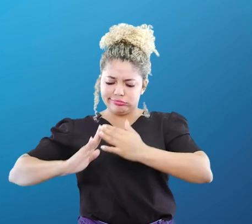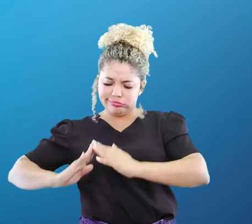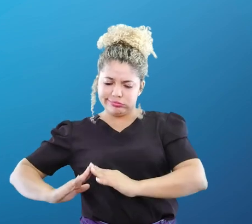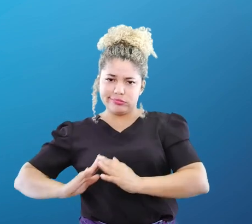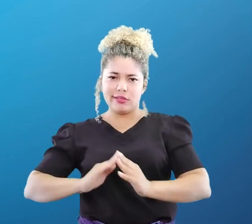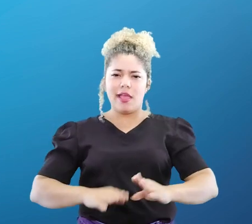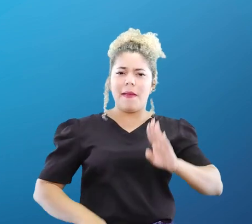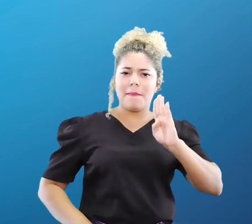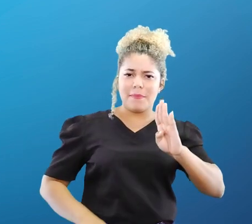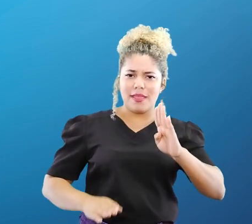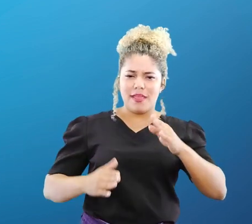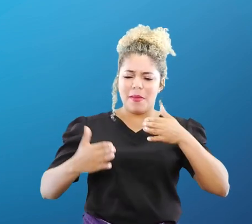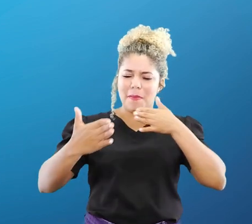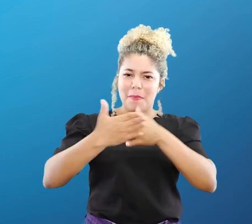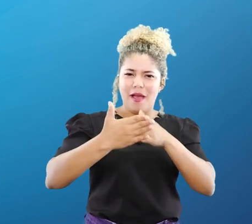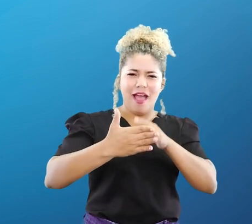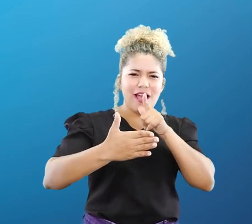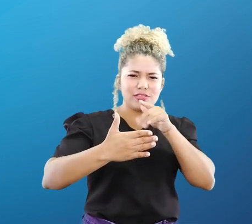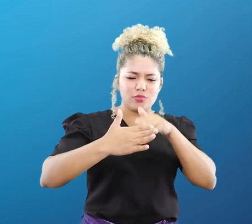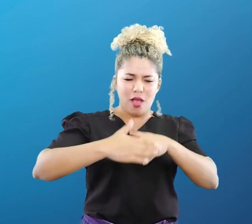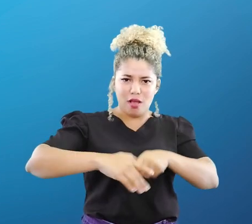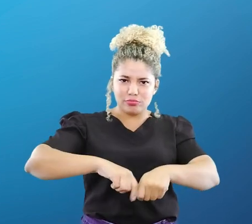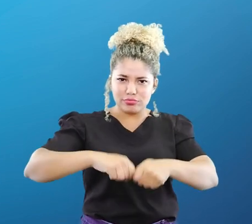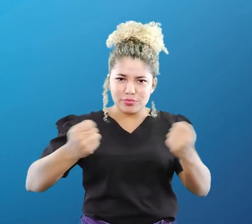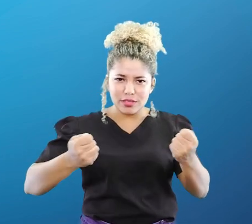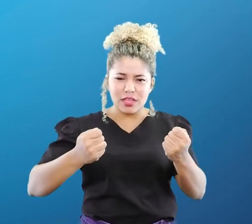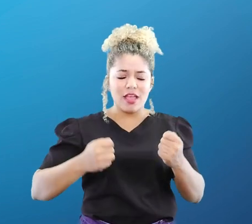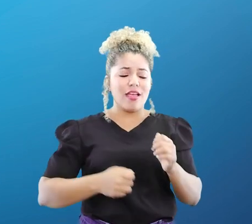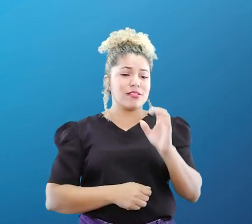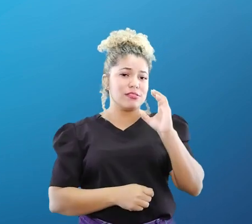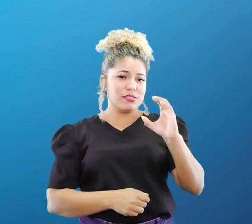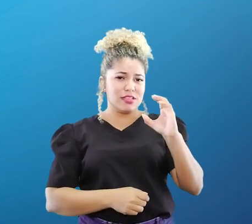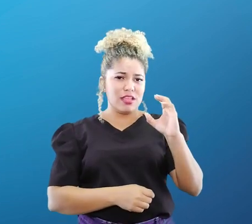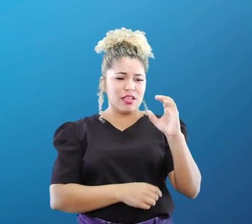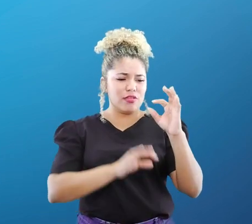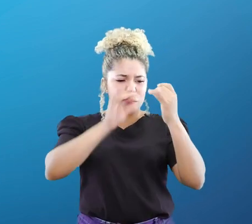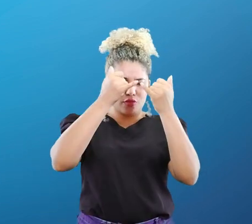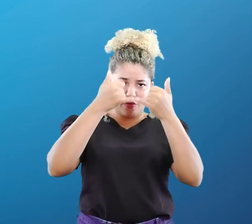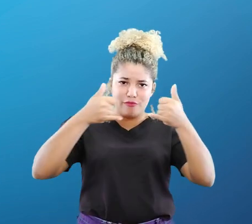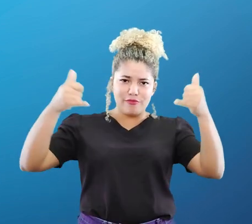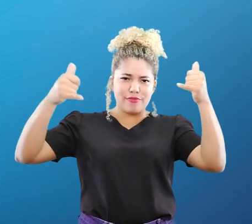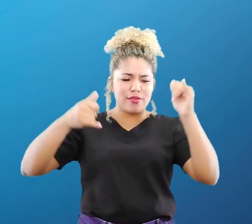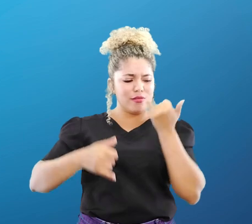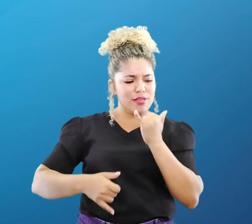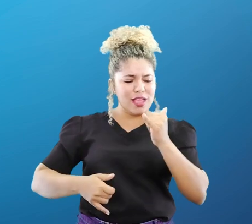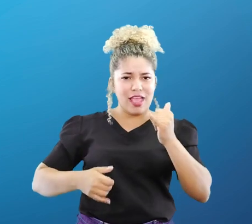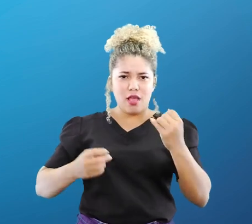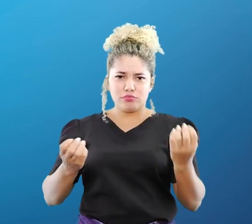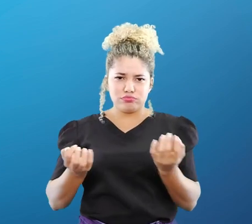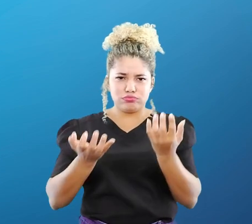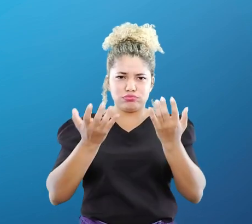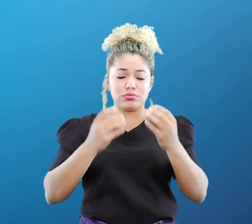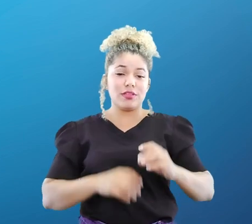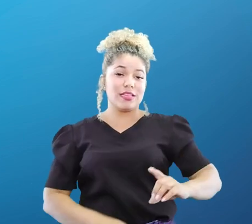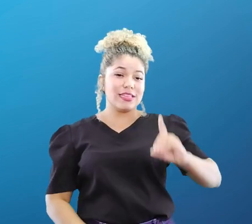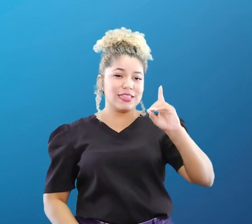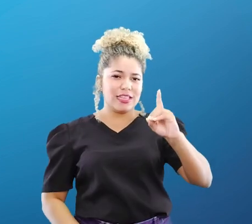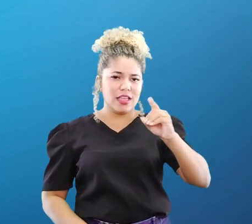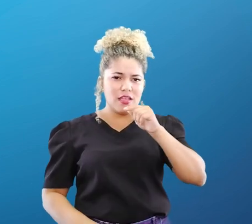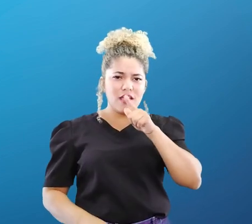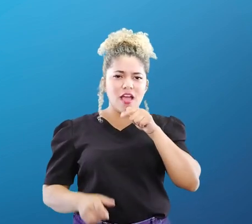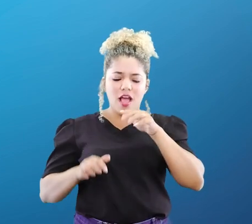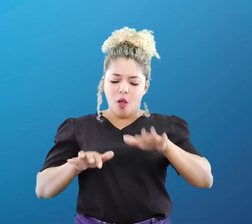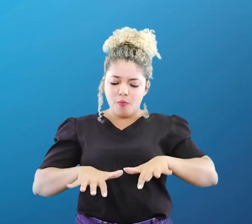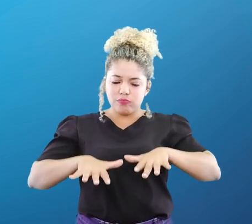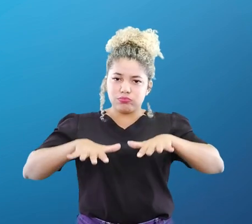de barragens. C. Incêndios na fiação elétrica. D. Elevação do nível dos rios. Ou